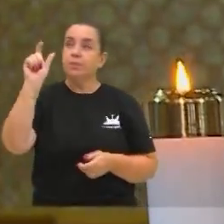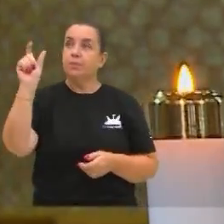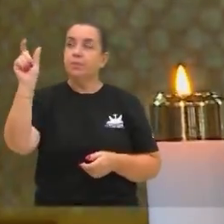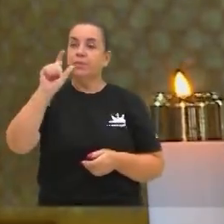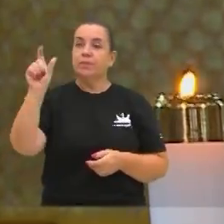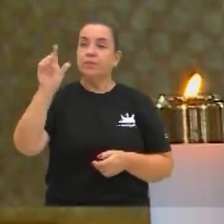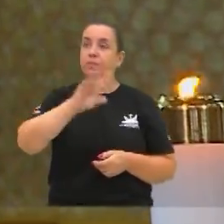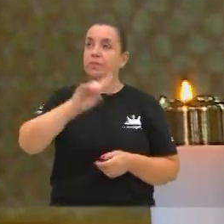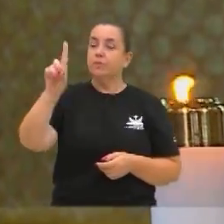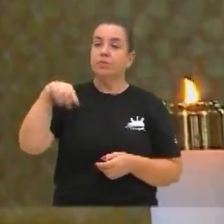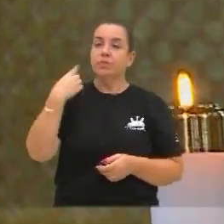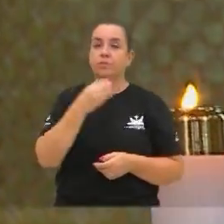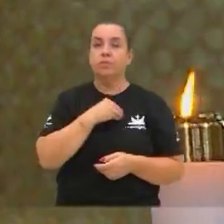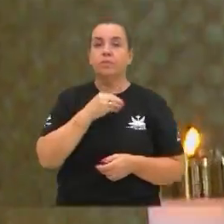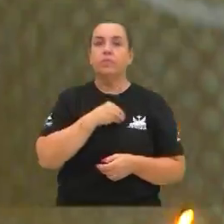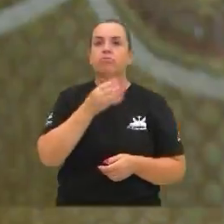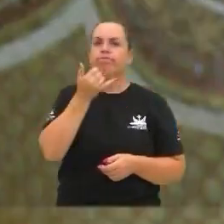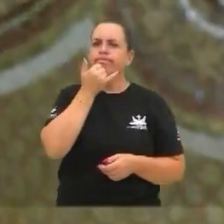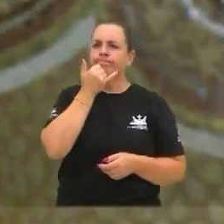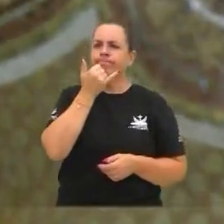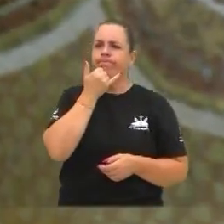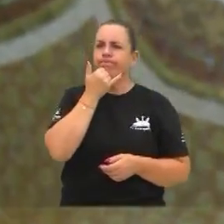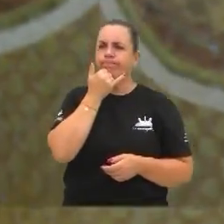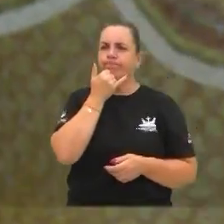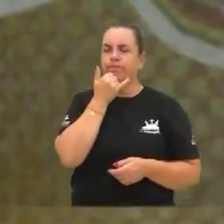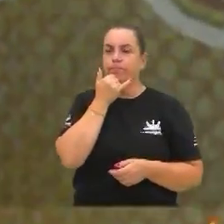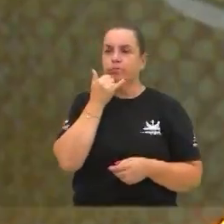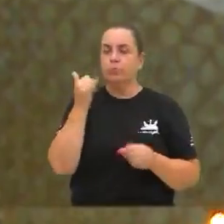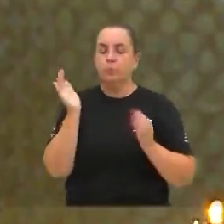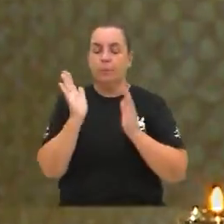Senhor. Que a palavra de Deus perdoe os nossos